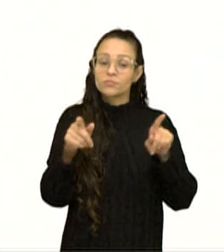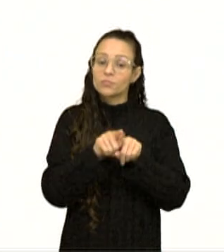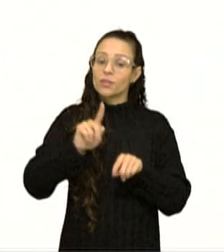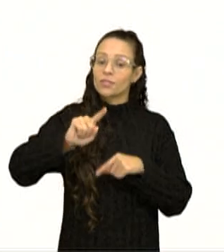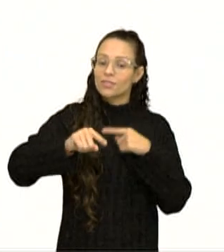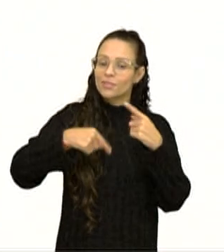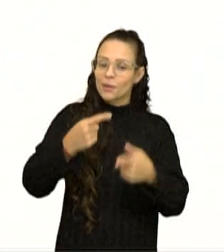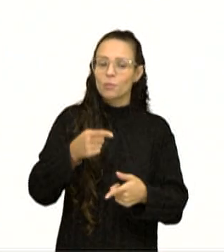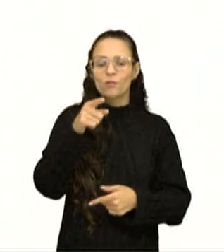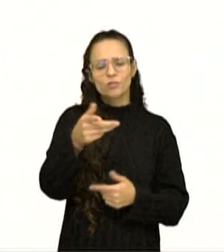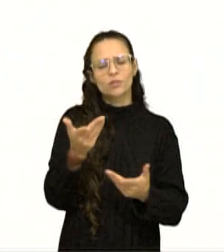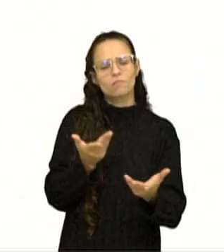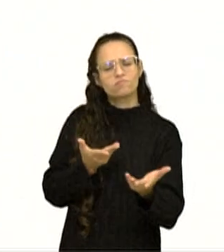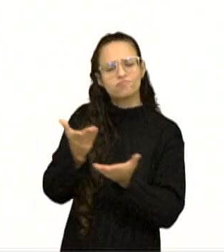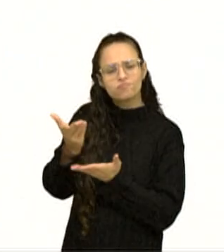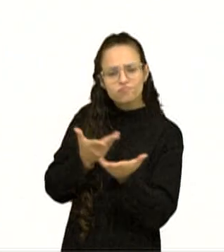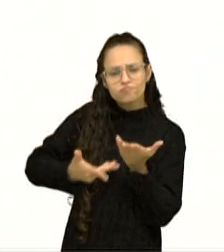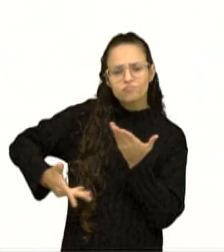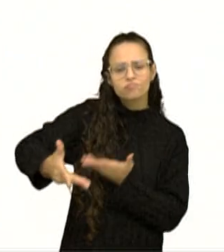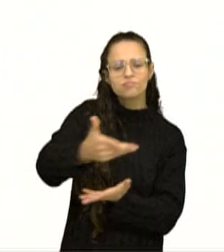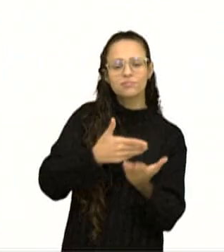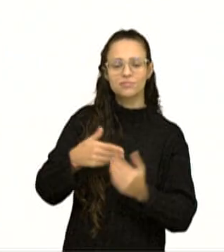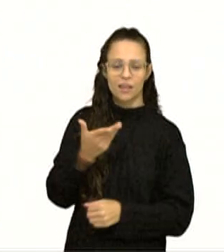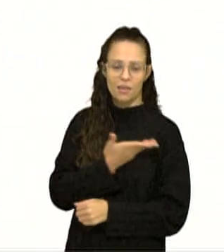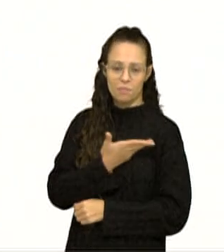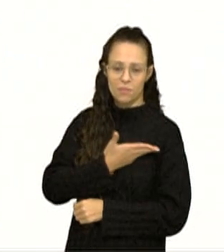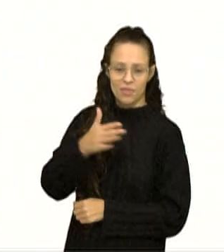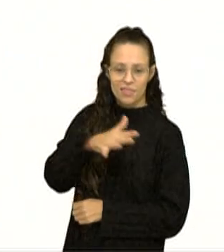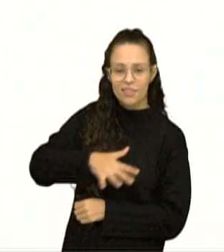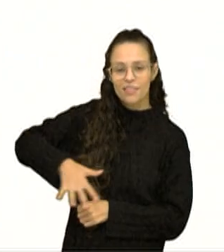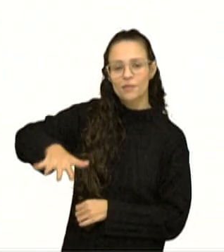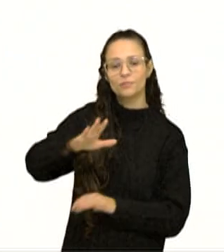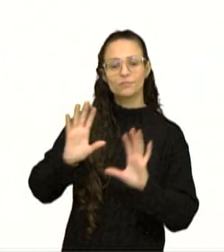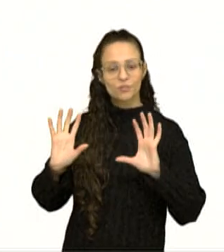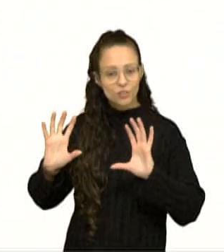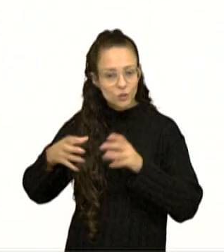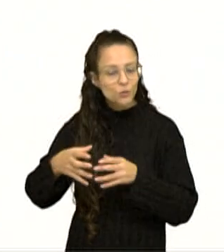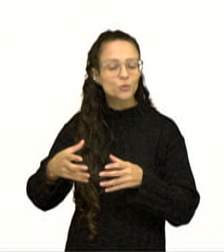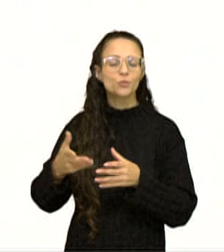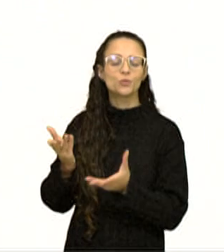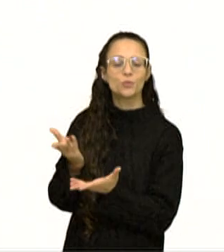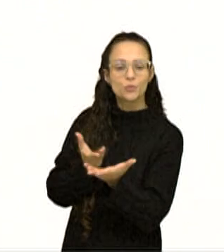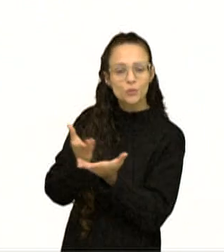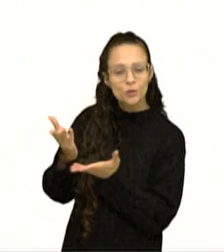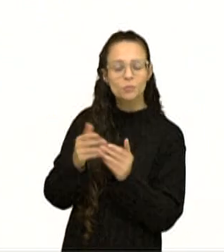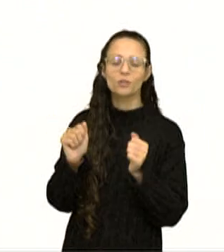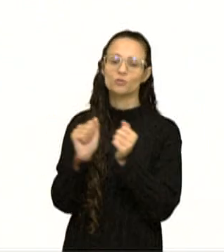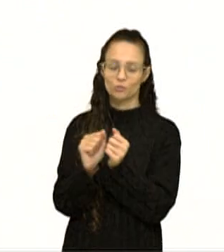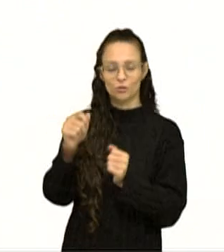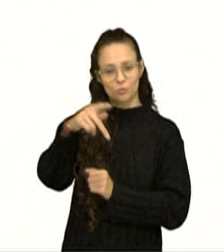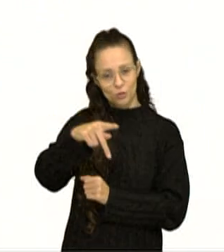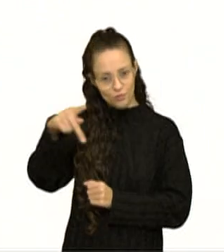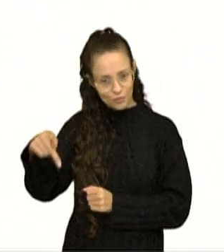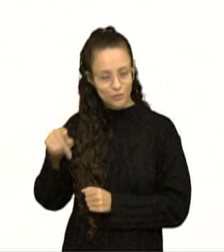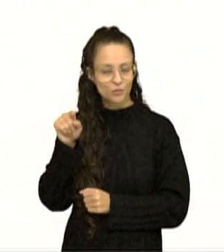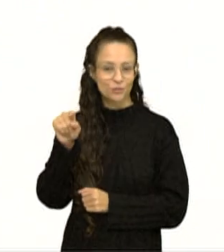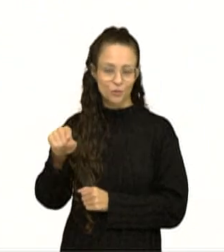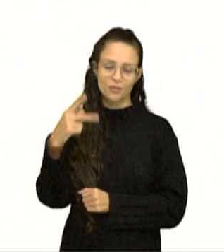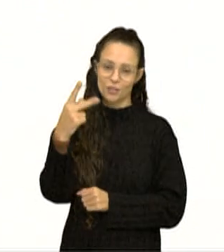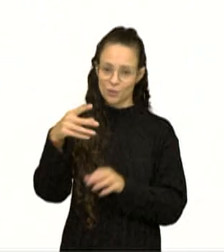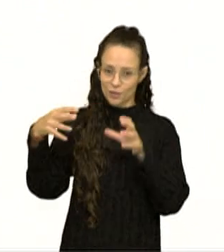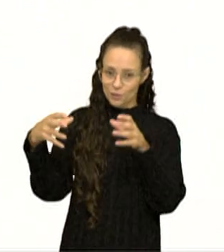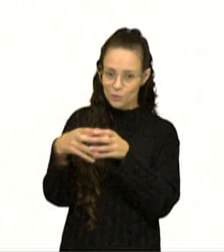depois, né, vocês interagirem aí entre vocês, na turma, os colegas, com o professor ou a professora de